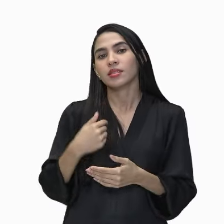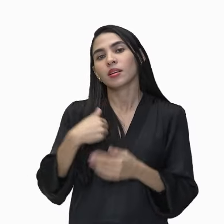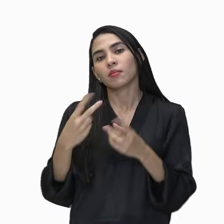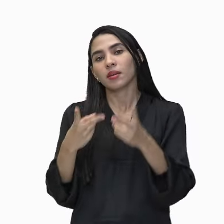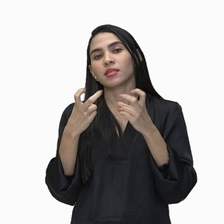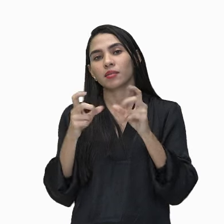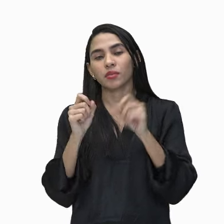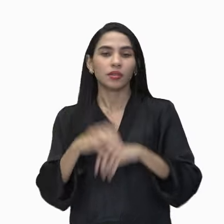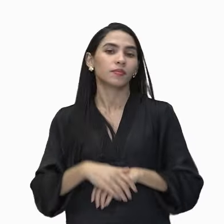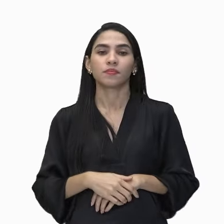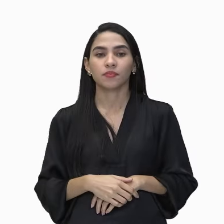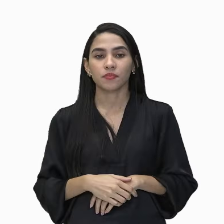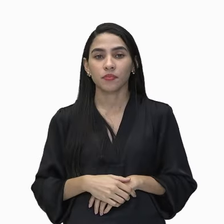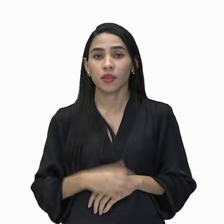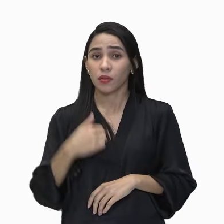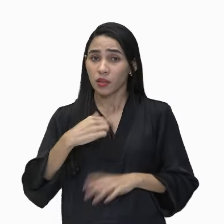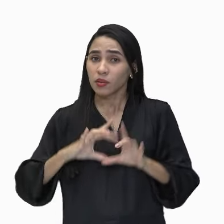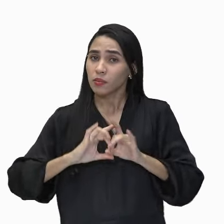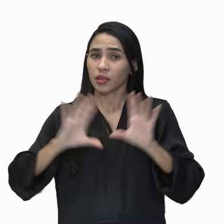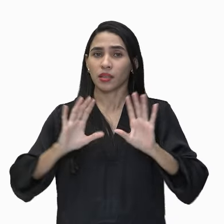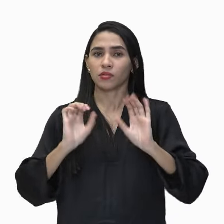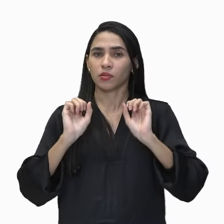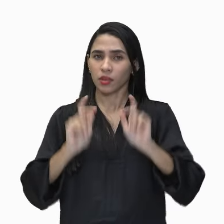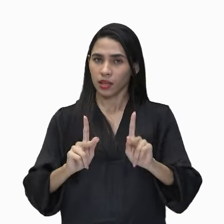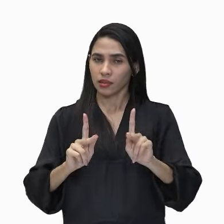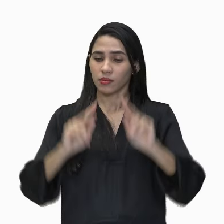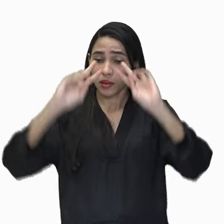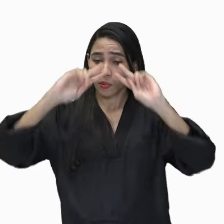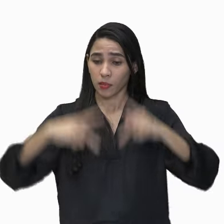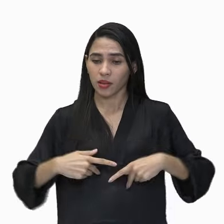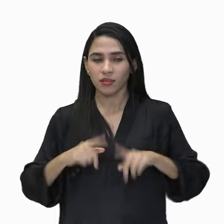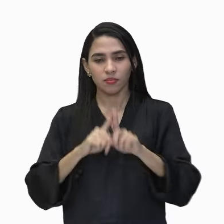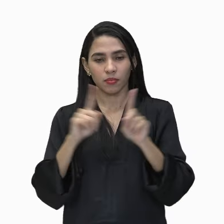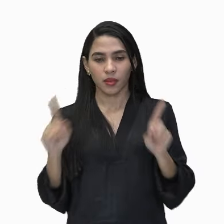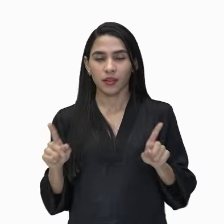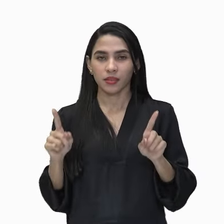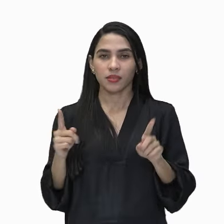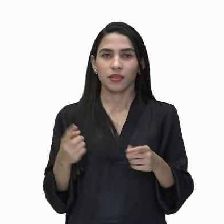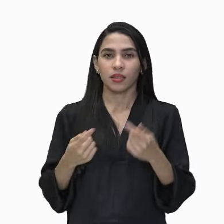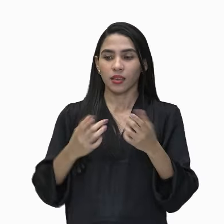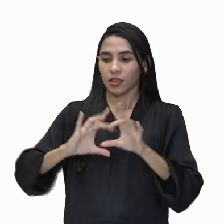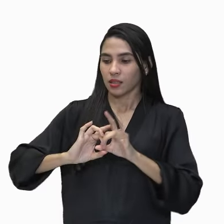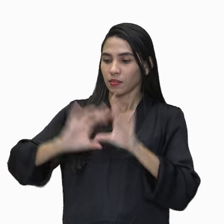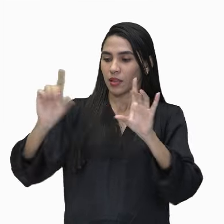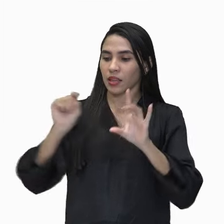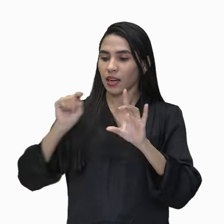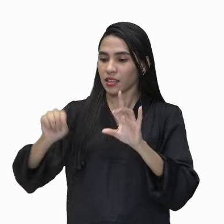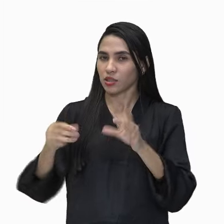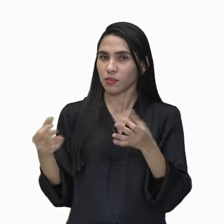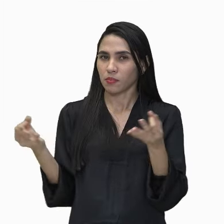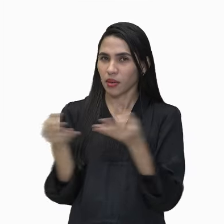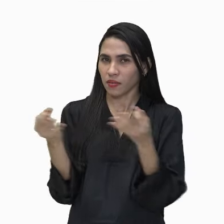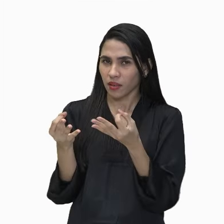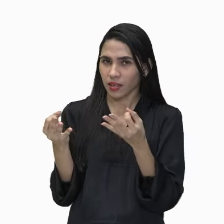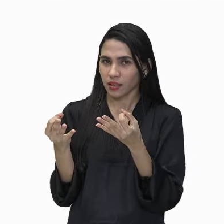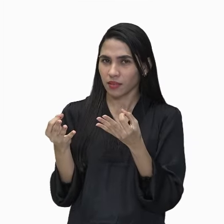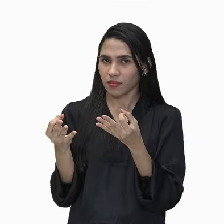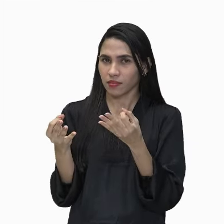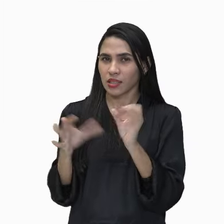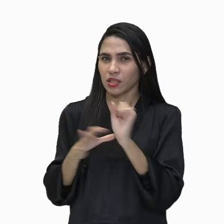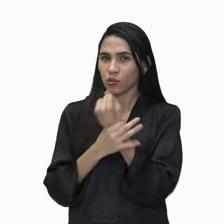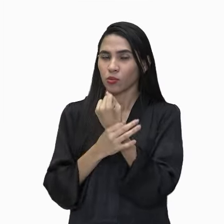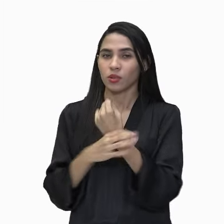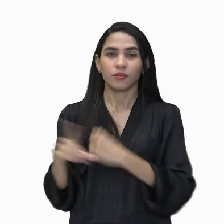perceber que eu tenho liberdade, a liberdade humana. Porém, essa liberdade não é plena.